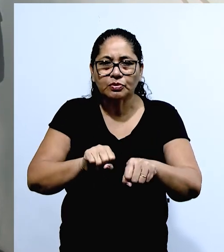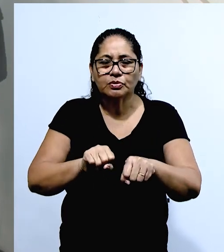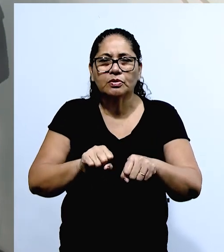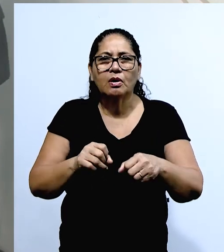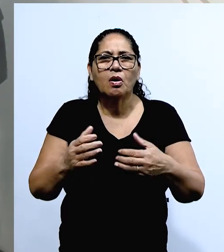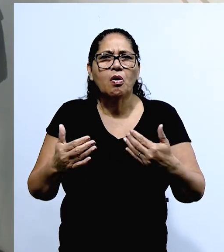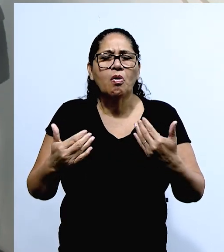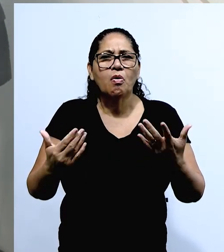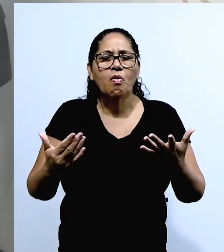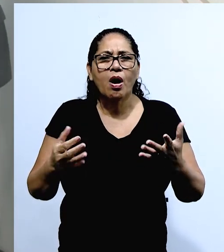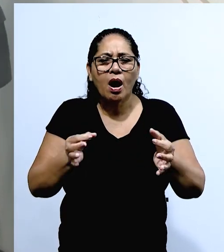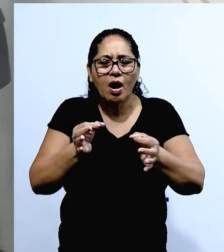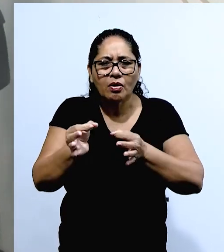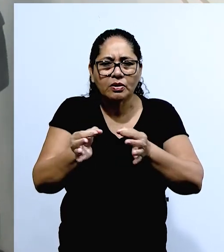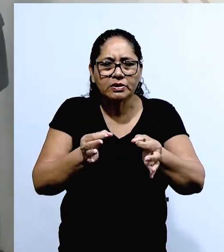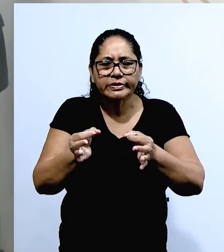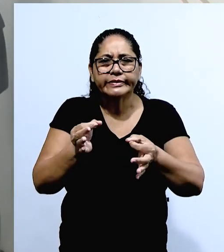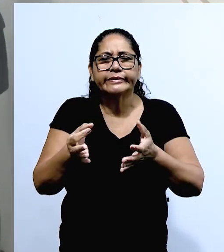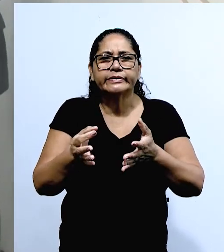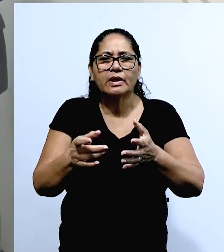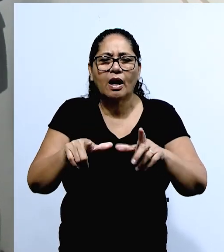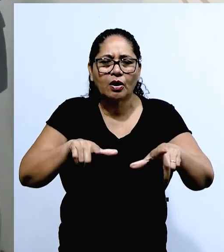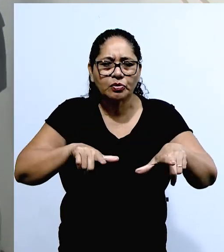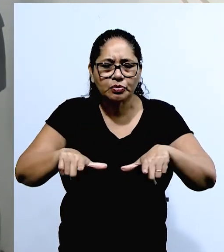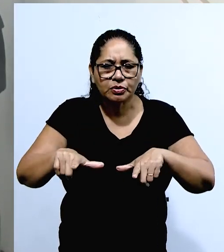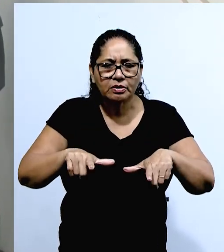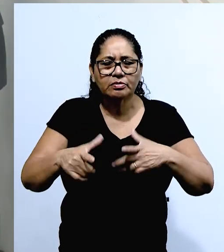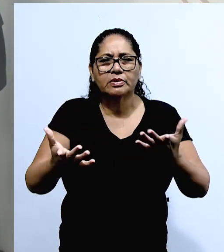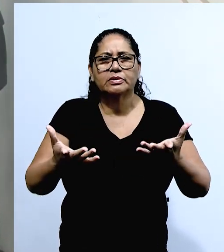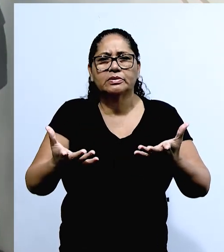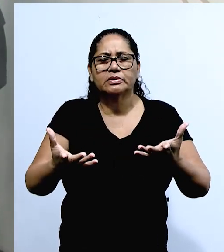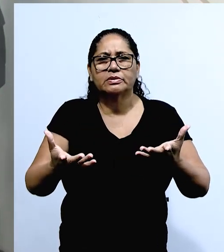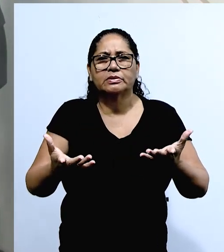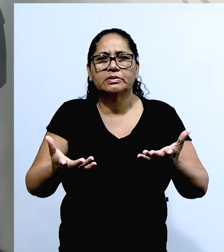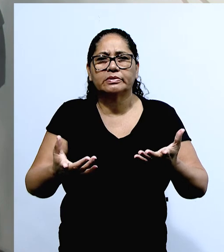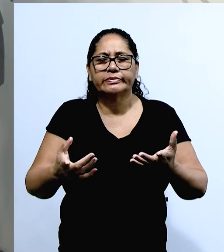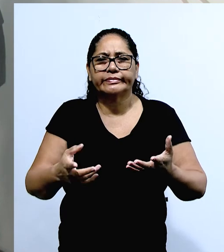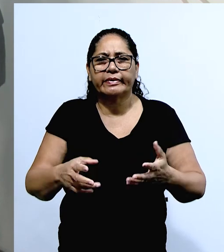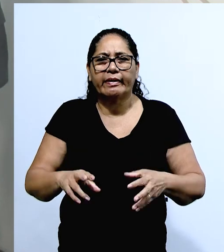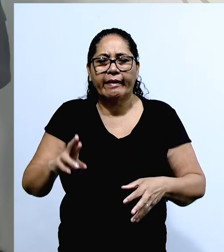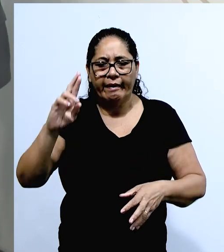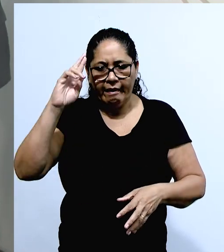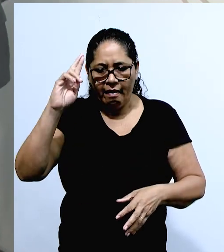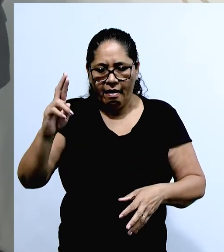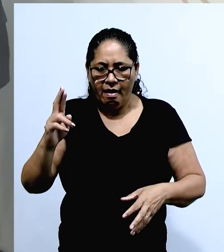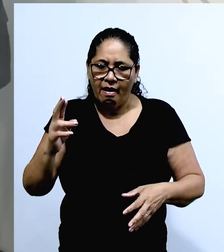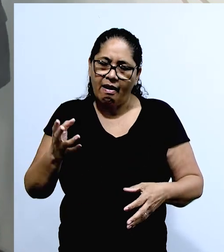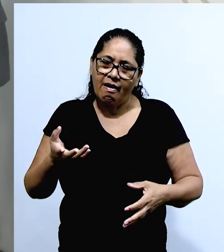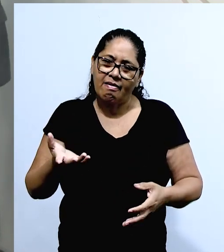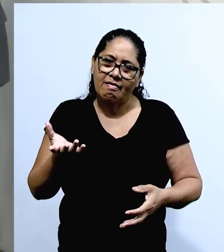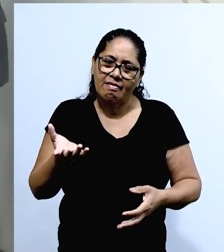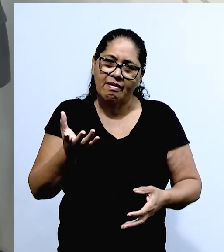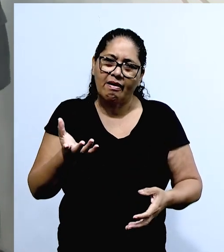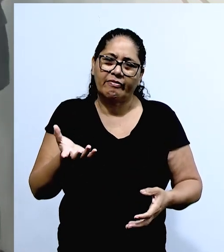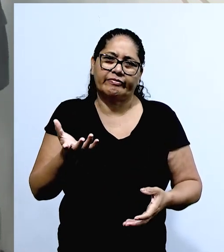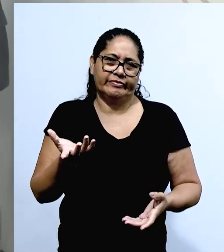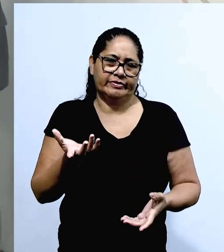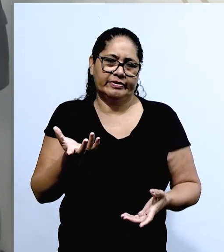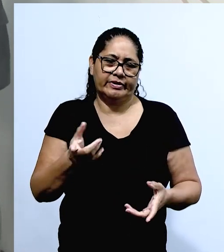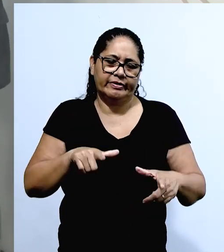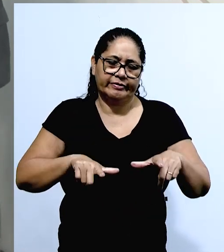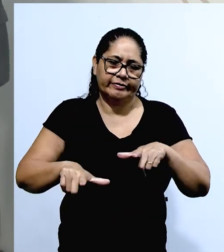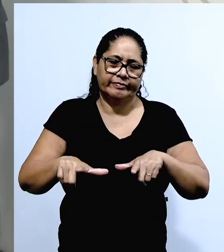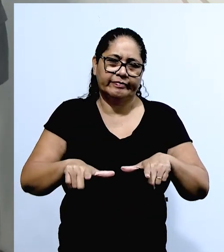né, tais como a elaboração da missão, né, que é a razão de ser dessa organização. Então você traz isso aí para te ajudar